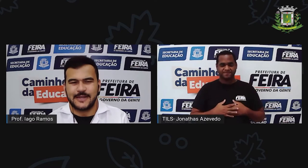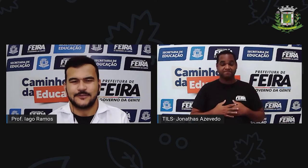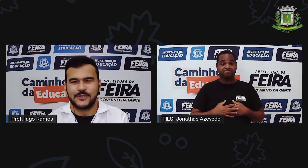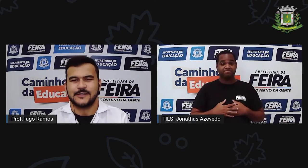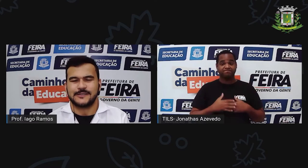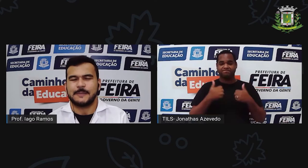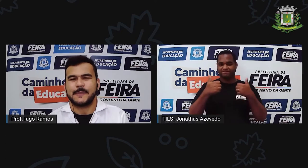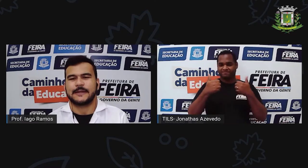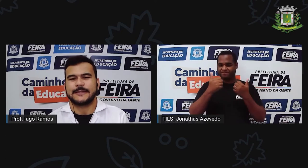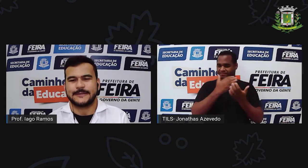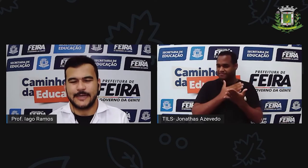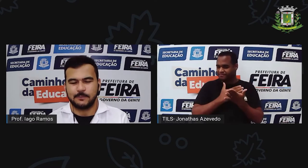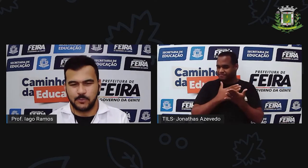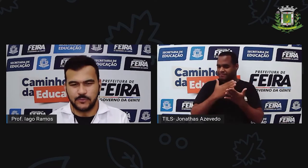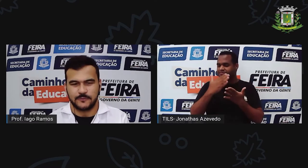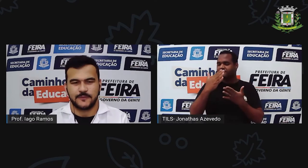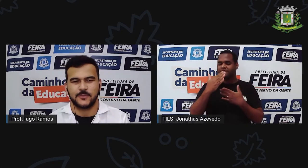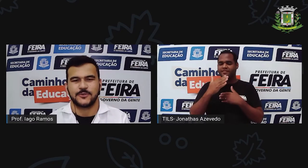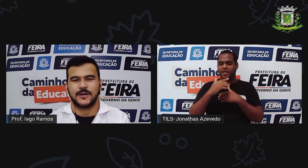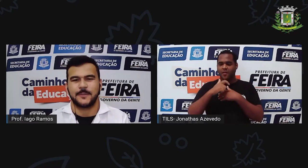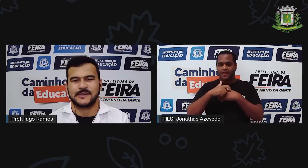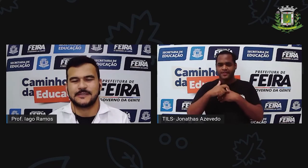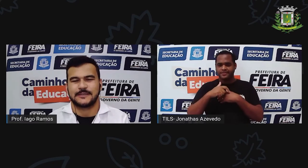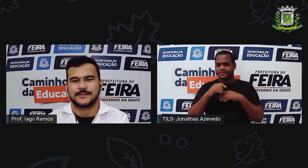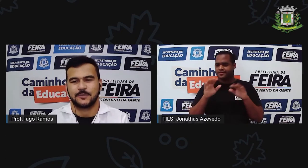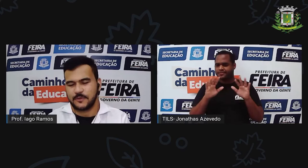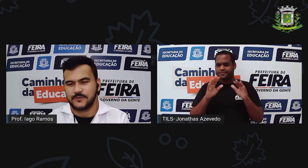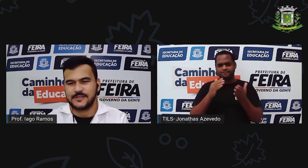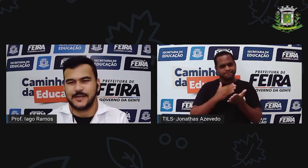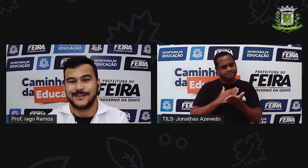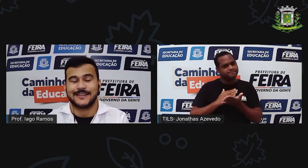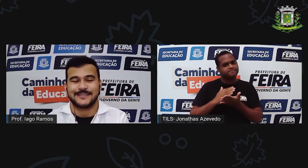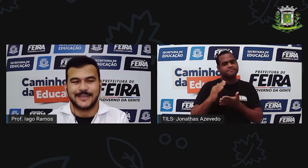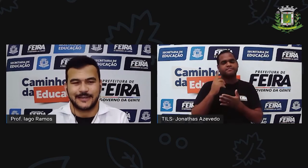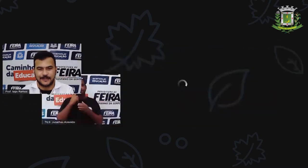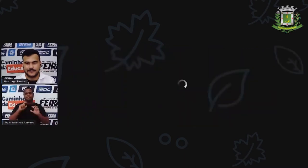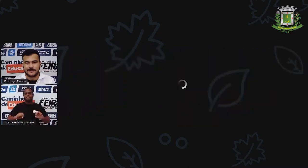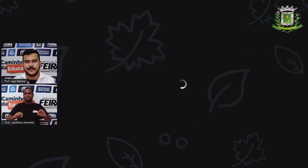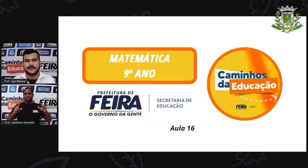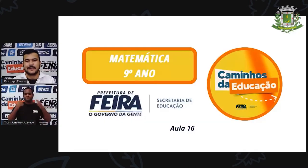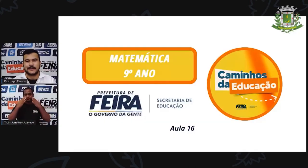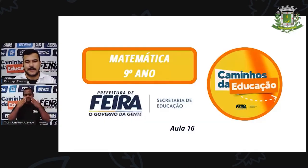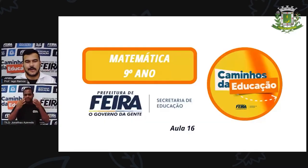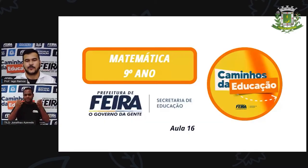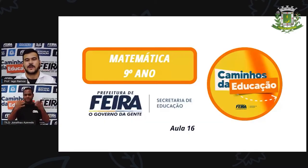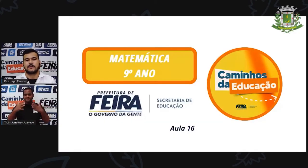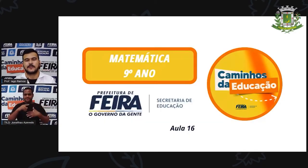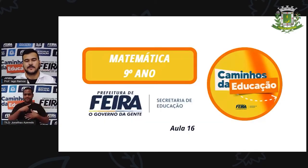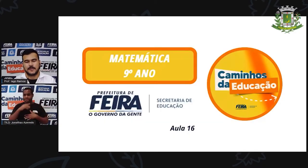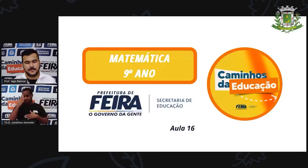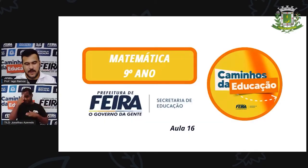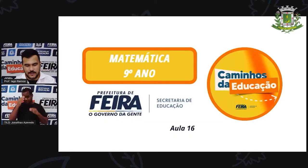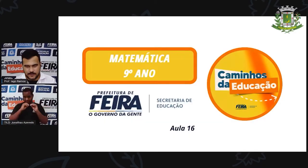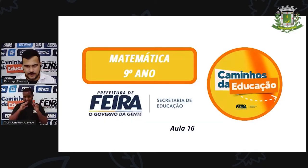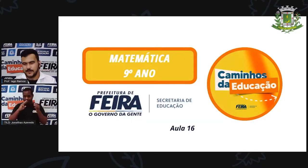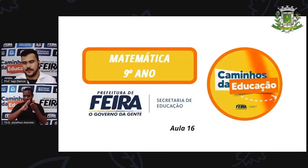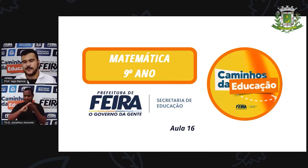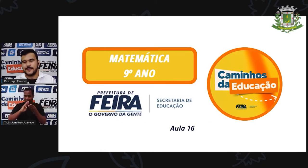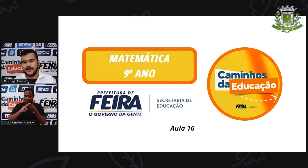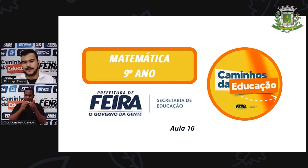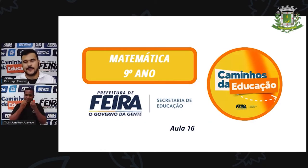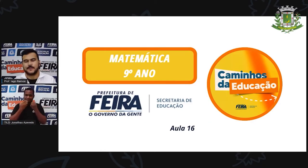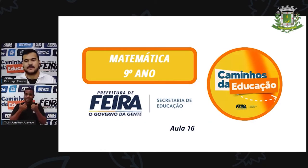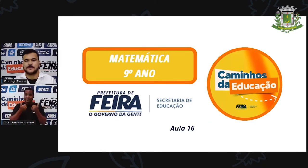começar, sem perder tempo, vamos jogar a apresentação pra você aí na tela. Claro, aula de matemática,